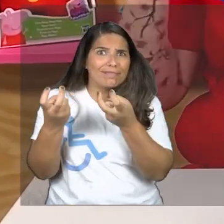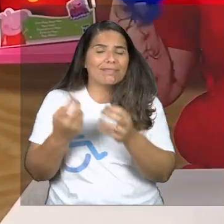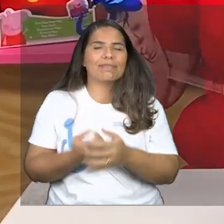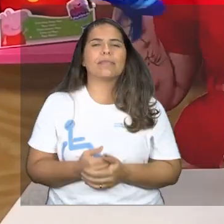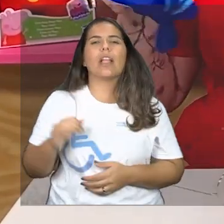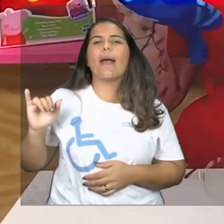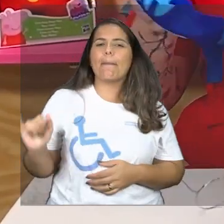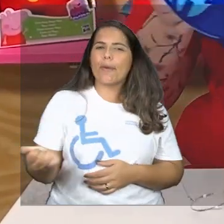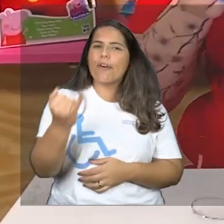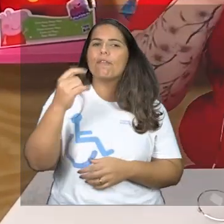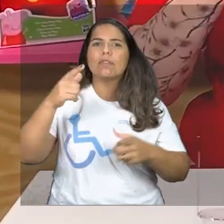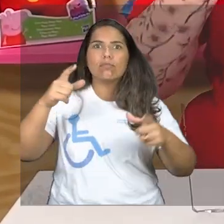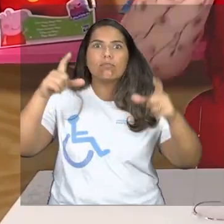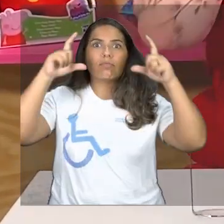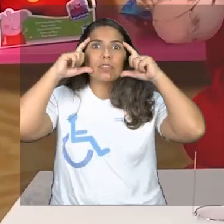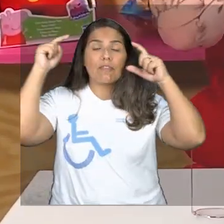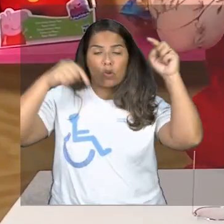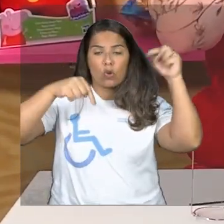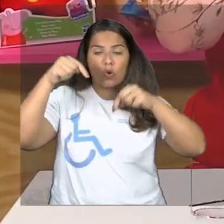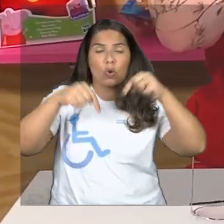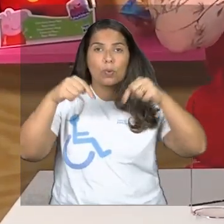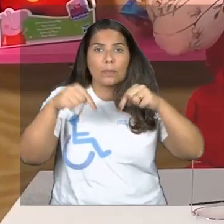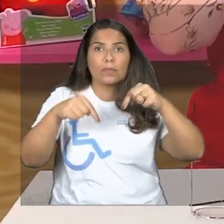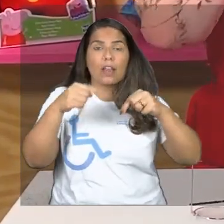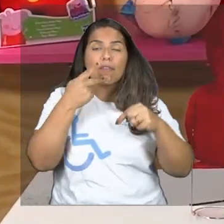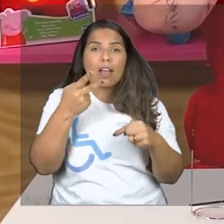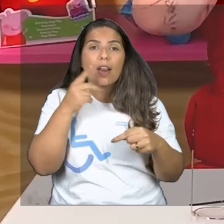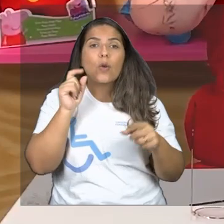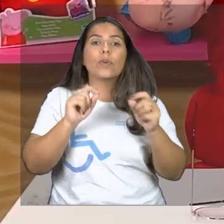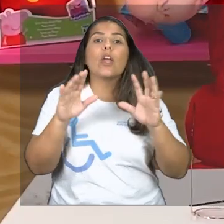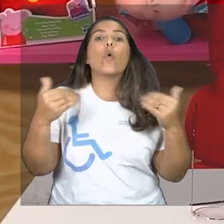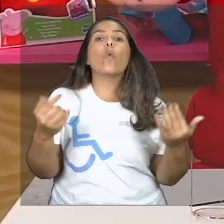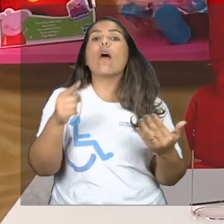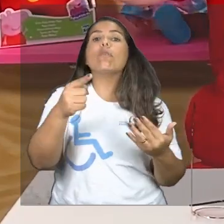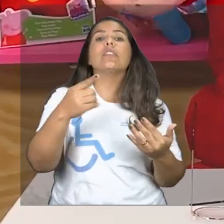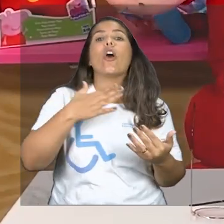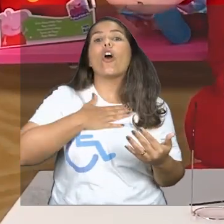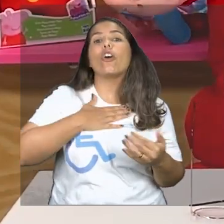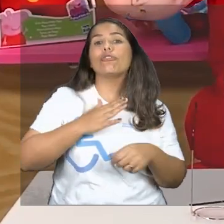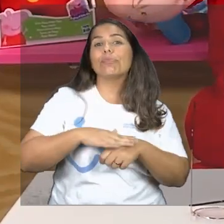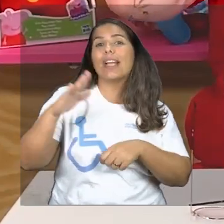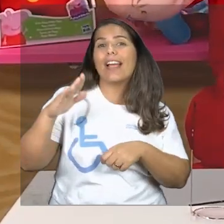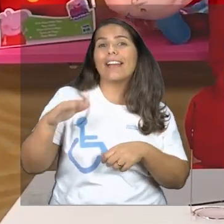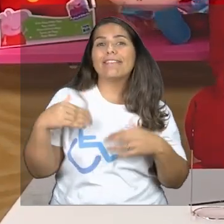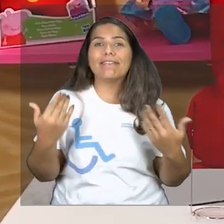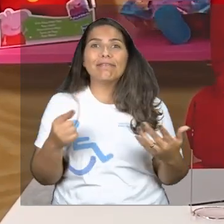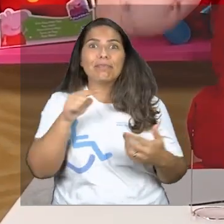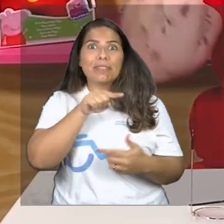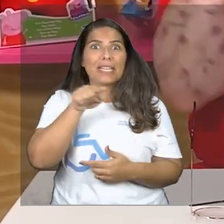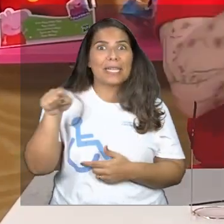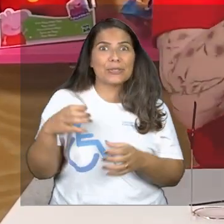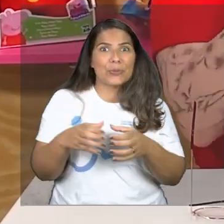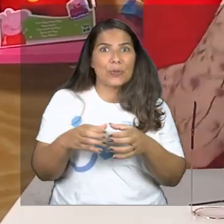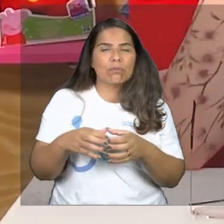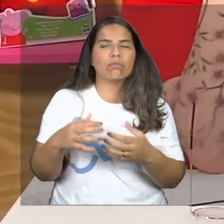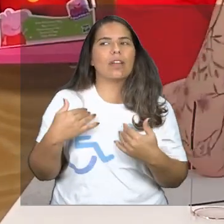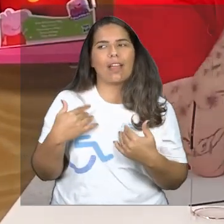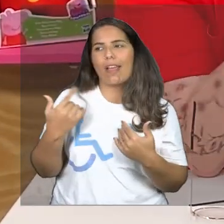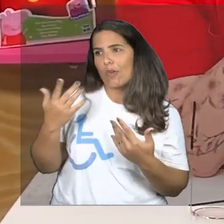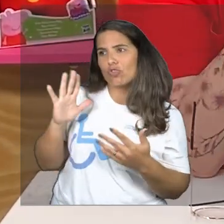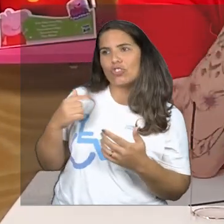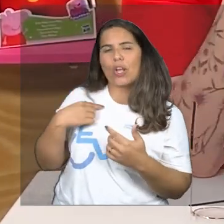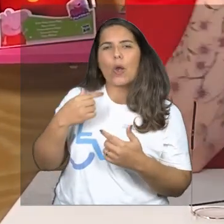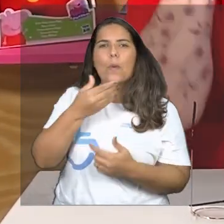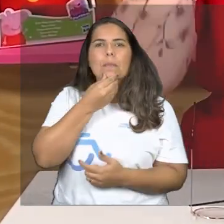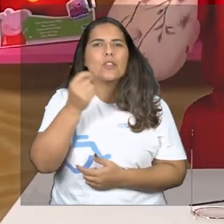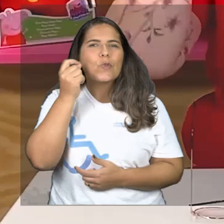favorito. Aproveita e coloca aqui nos comentários para ver qual é o seu personagem favorito de PJ Masks. Eu tô